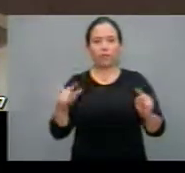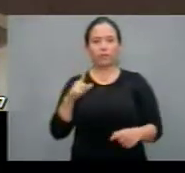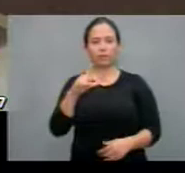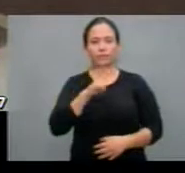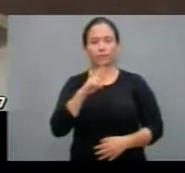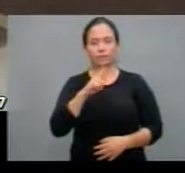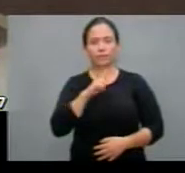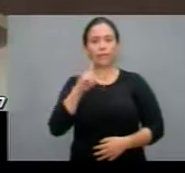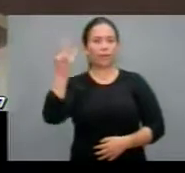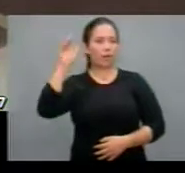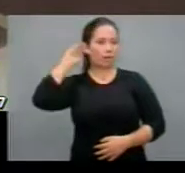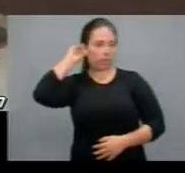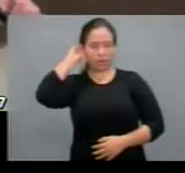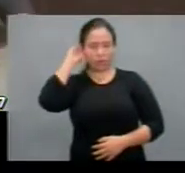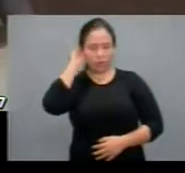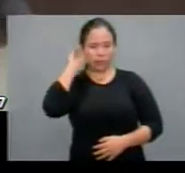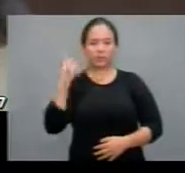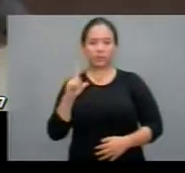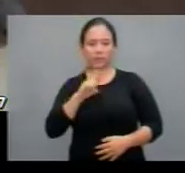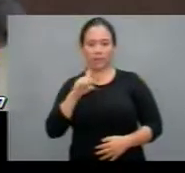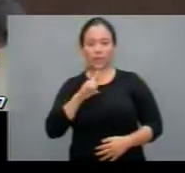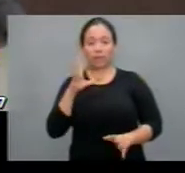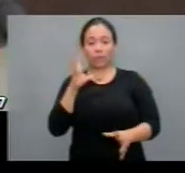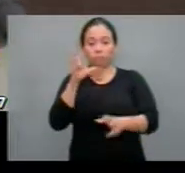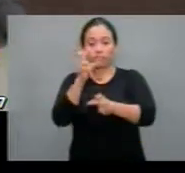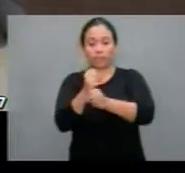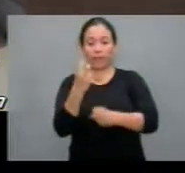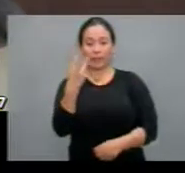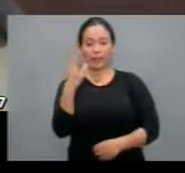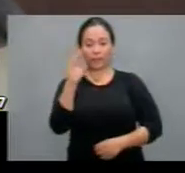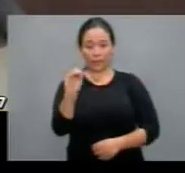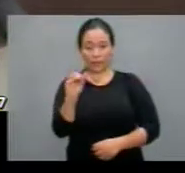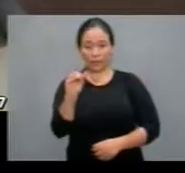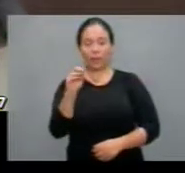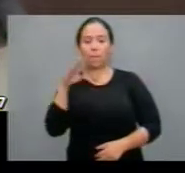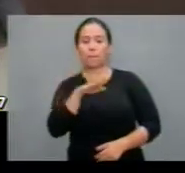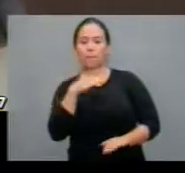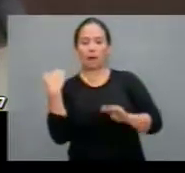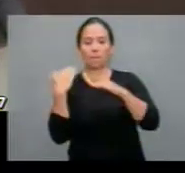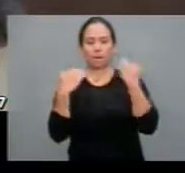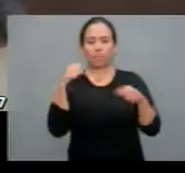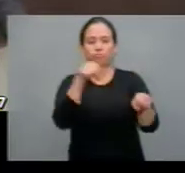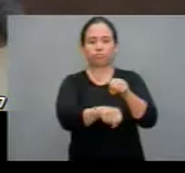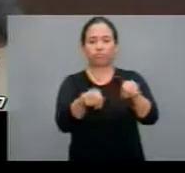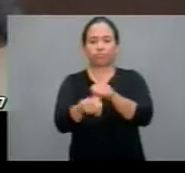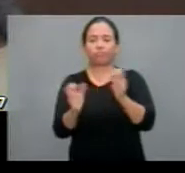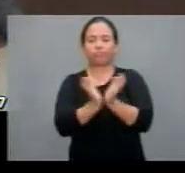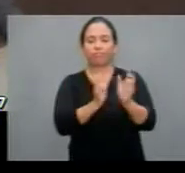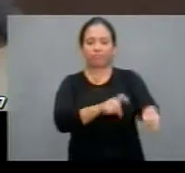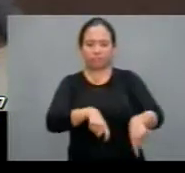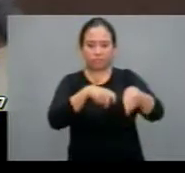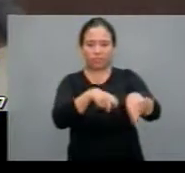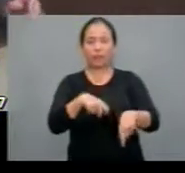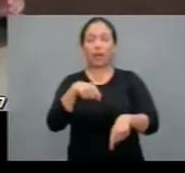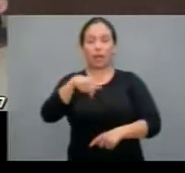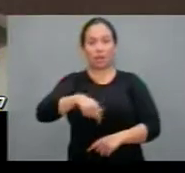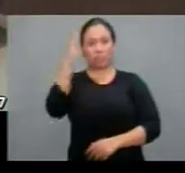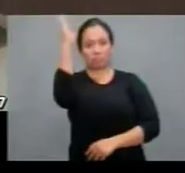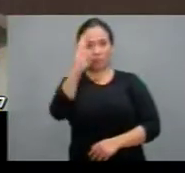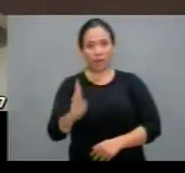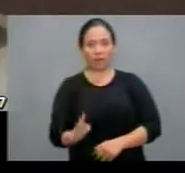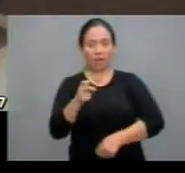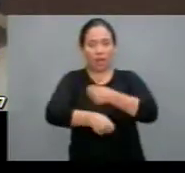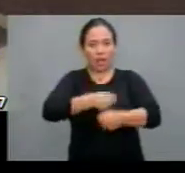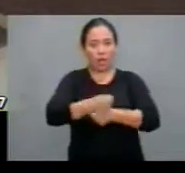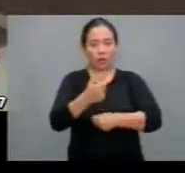no Mato Grosso, somando 30 assassinatos no campo em 2017 no Brasil,